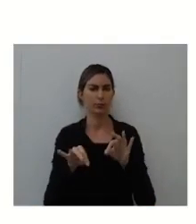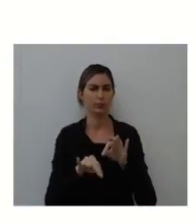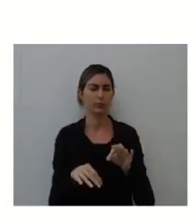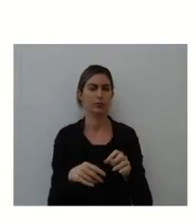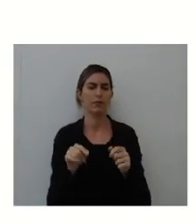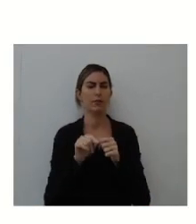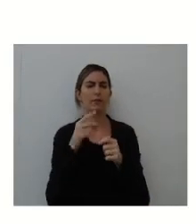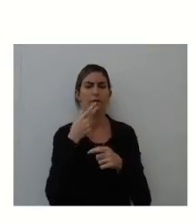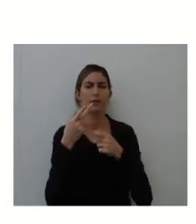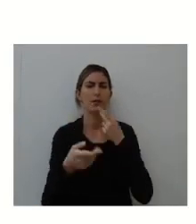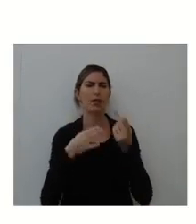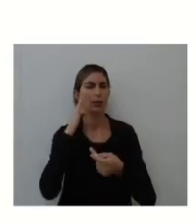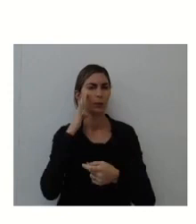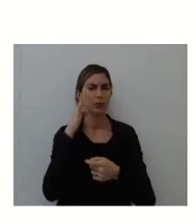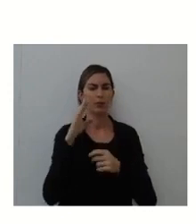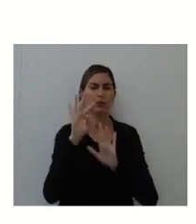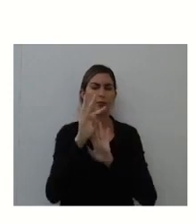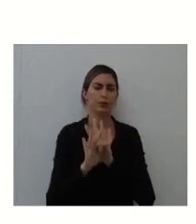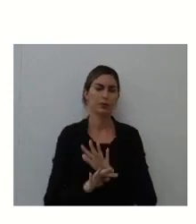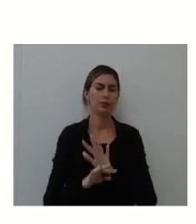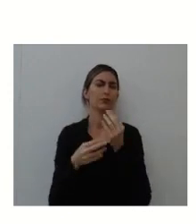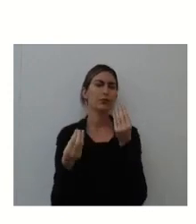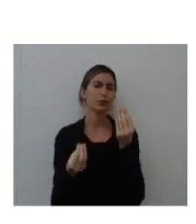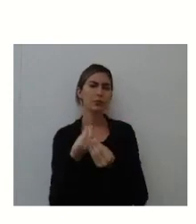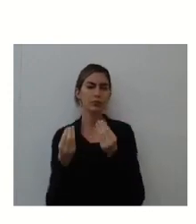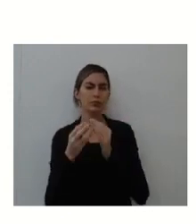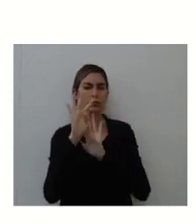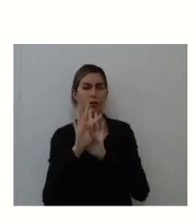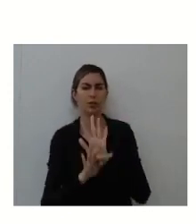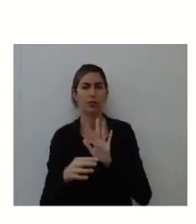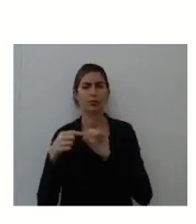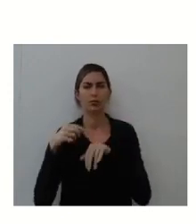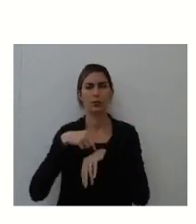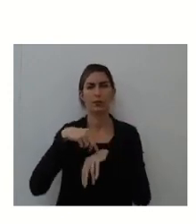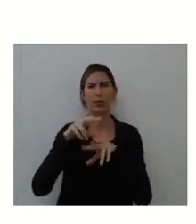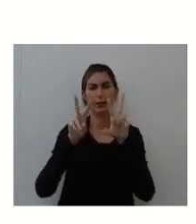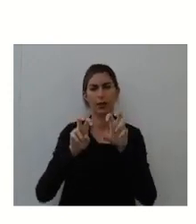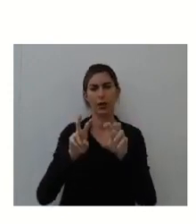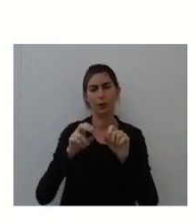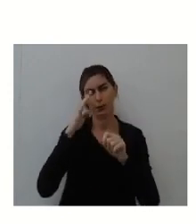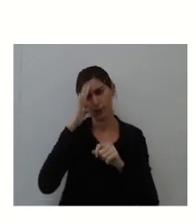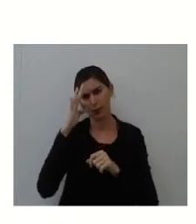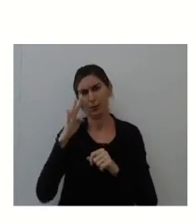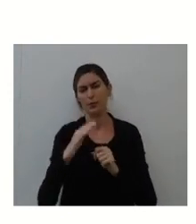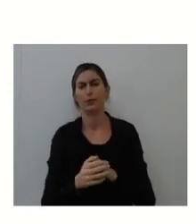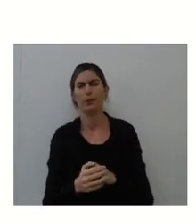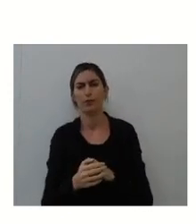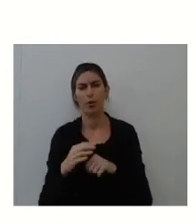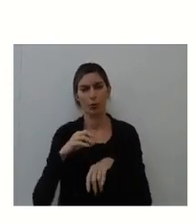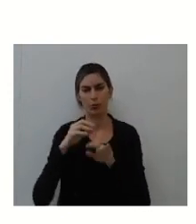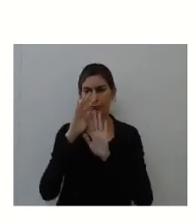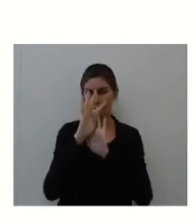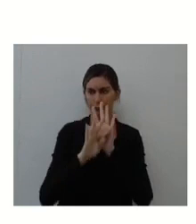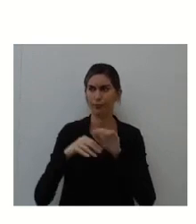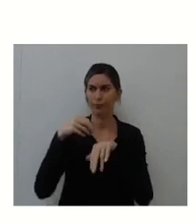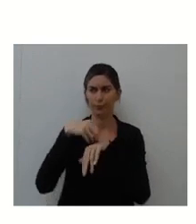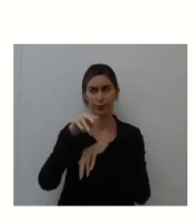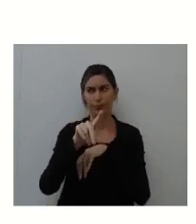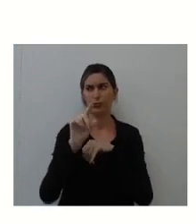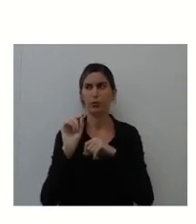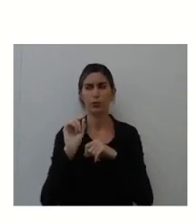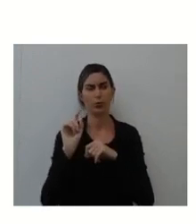Do que fala principalmente o texto? De que forma o texto abordou o assunto principal? O texto que eu trouxe para vocês é o